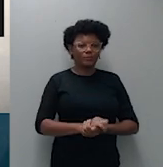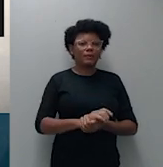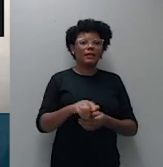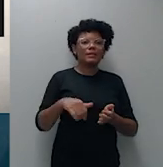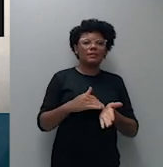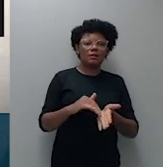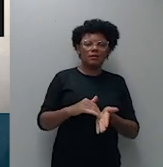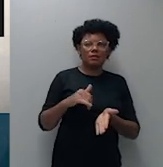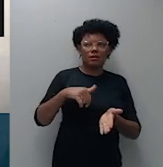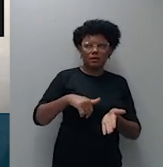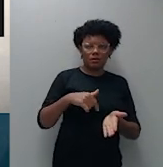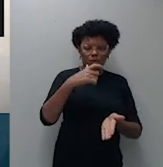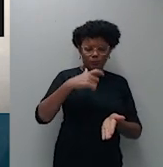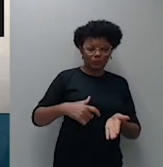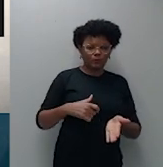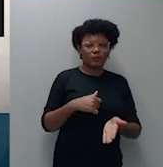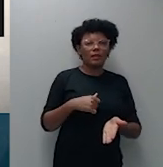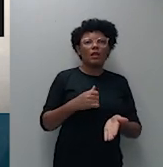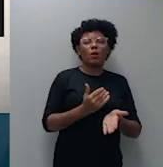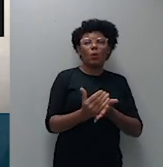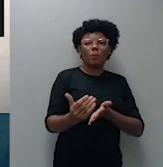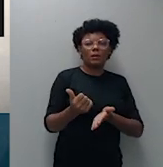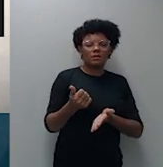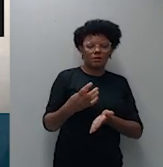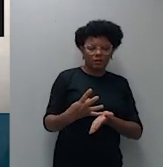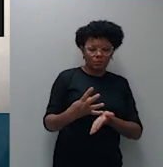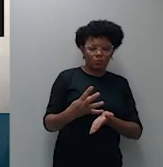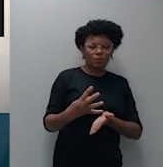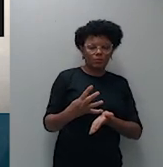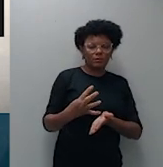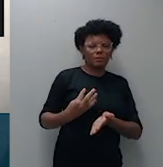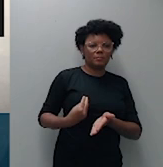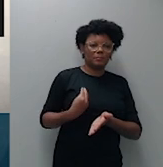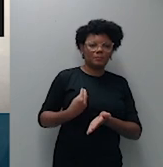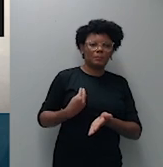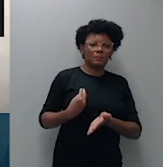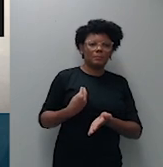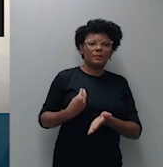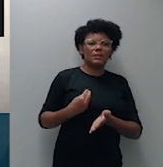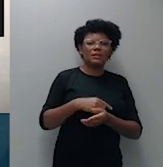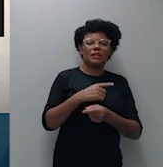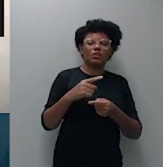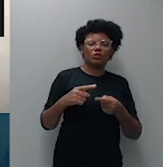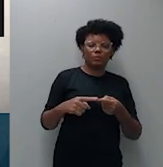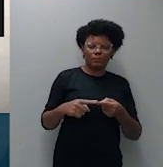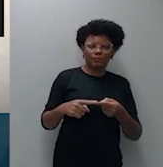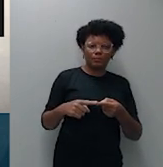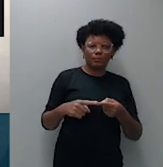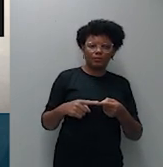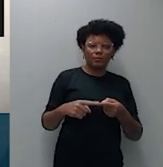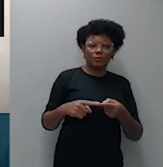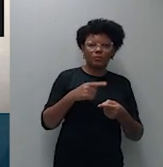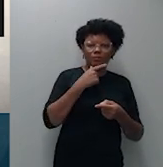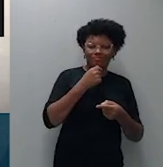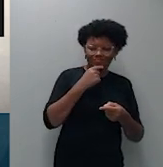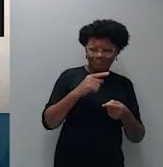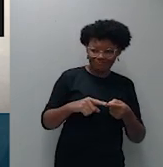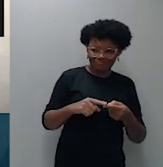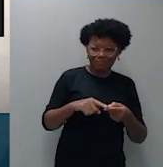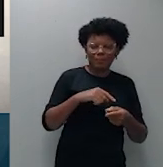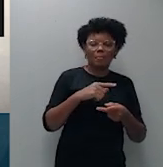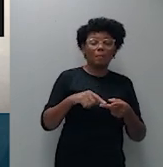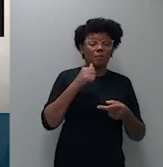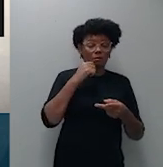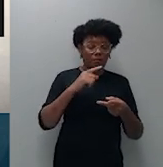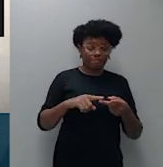Souza secretária Tereza Brasil às 14 horas presentes os excelentíssimos senhores ministros a